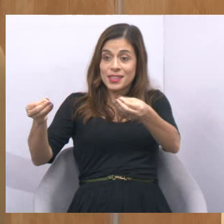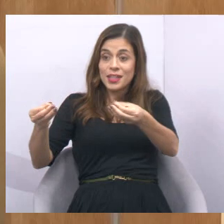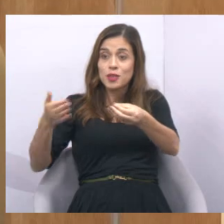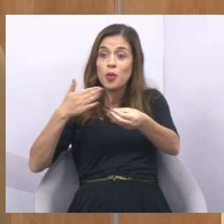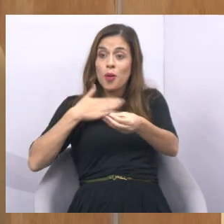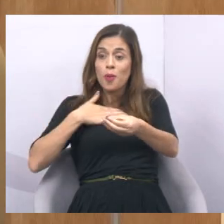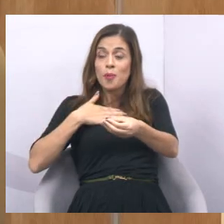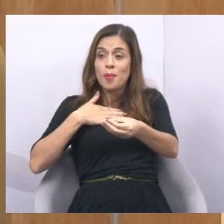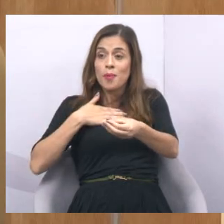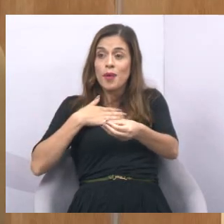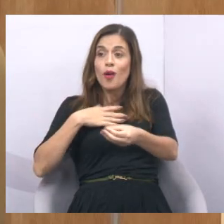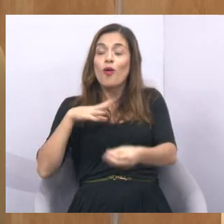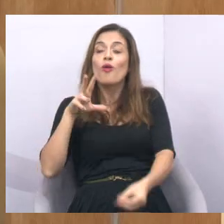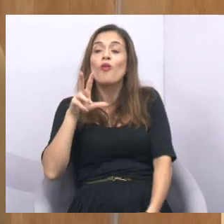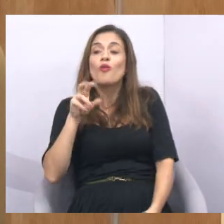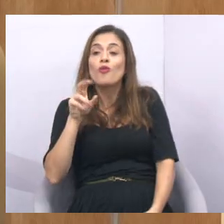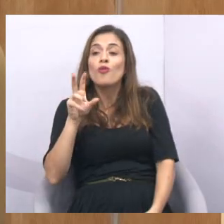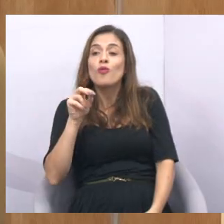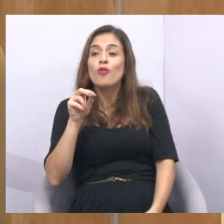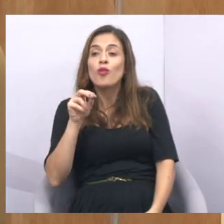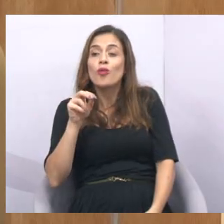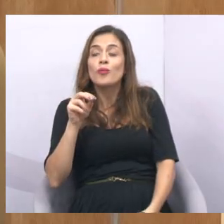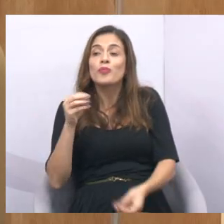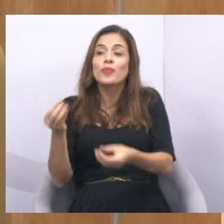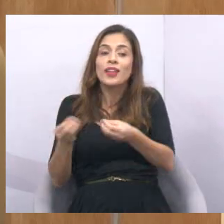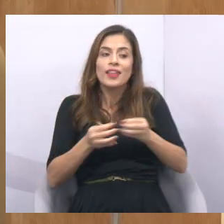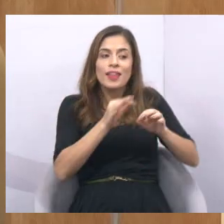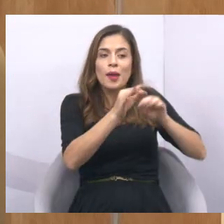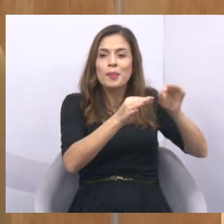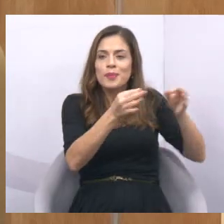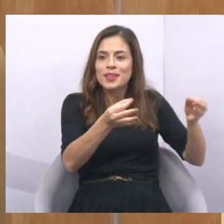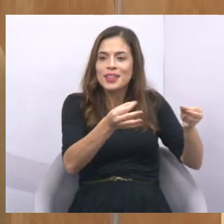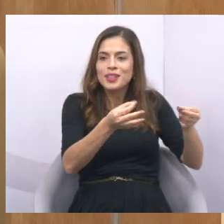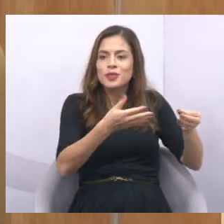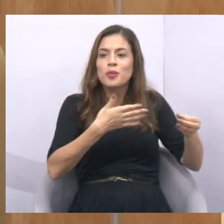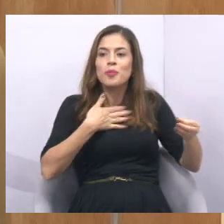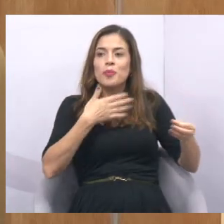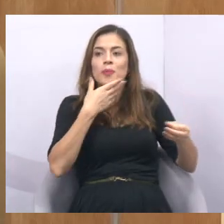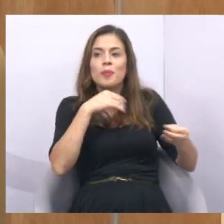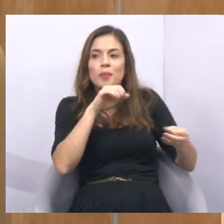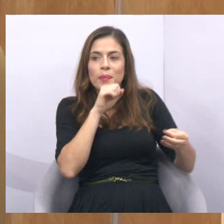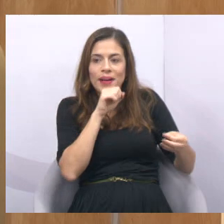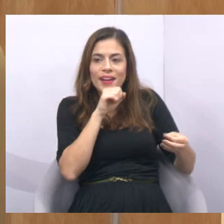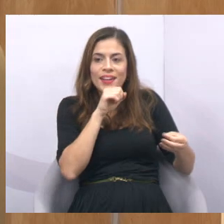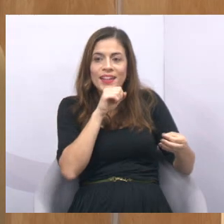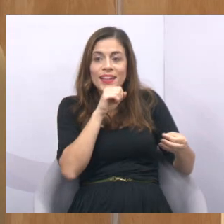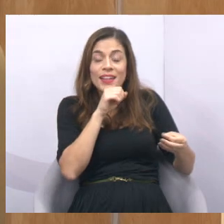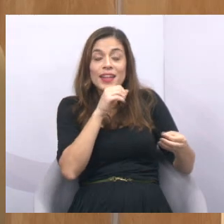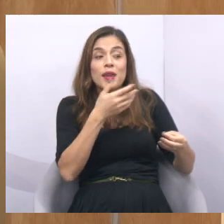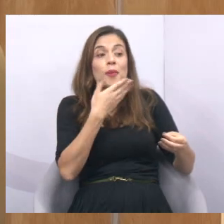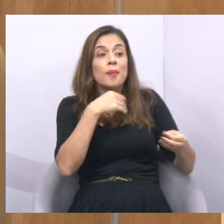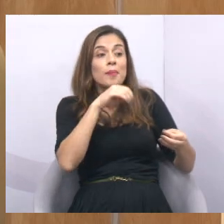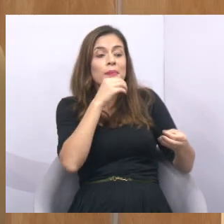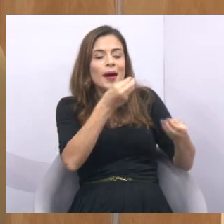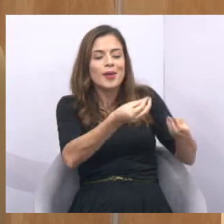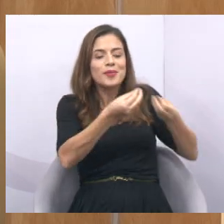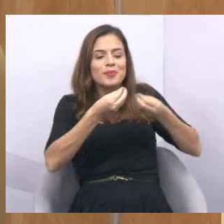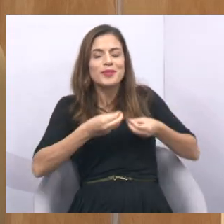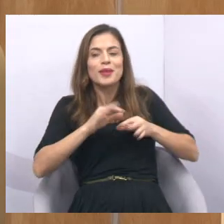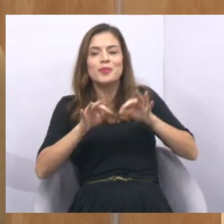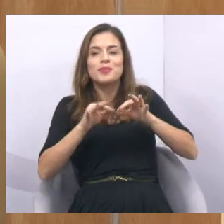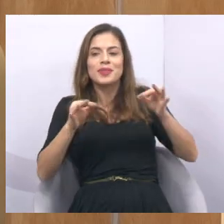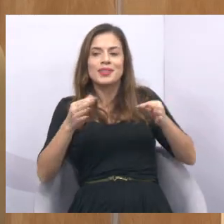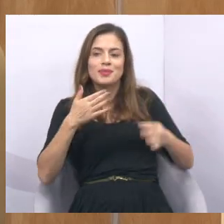o Nacibão, o meu avô deu presente para o meu pai, o Sérgio, e o Sérgio me deu de presente para mim. Os dois são falecidos,